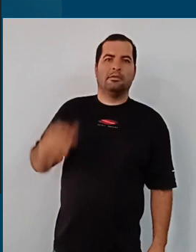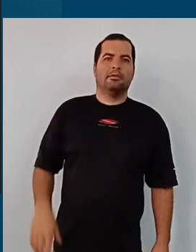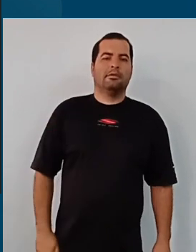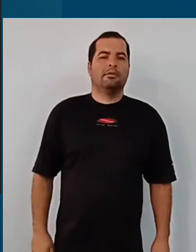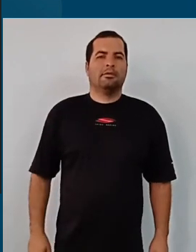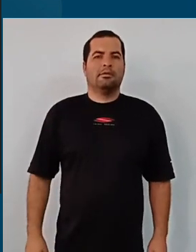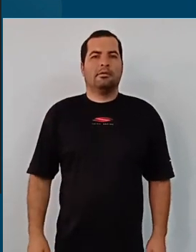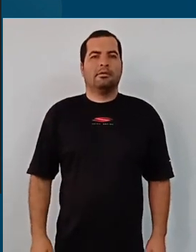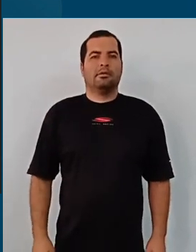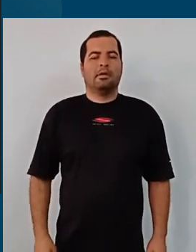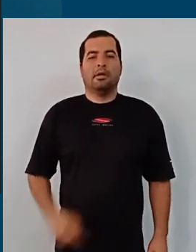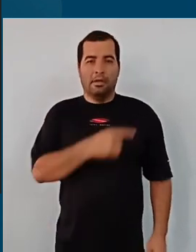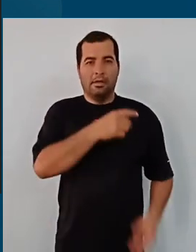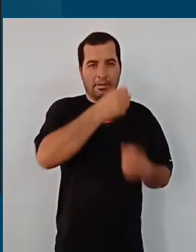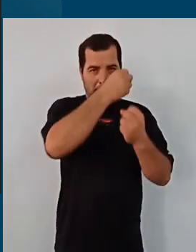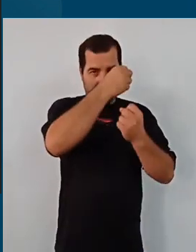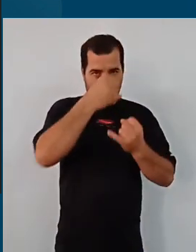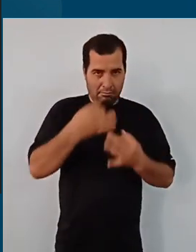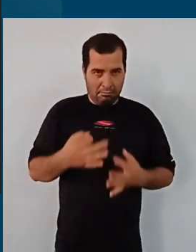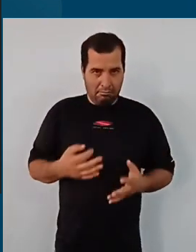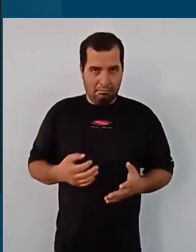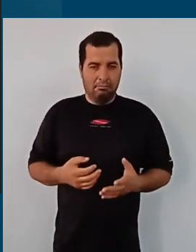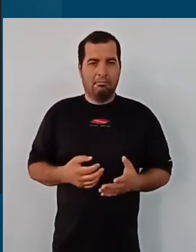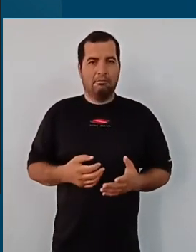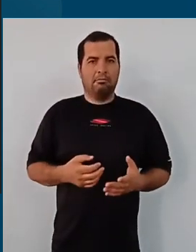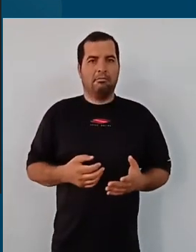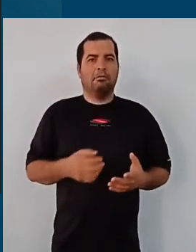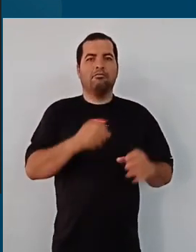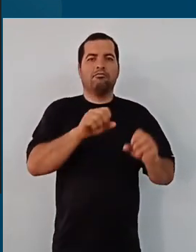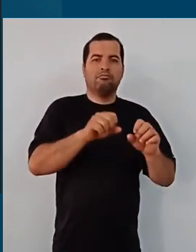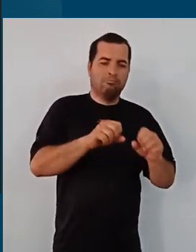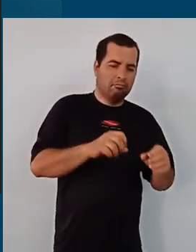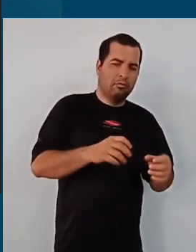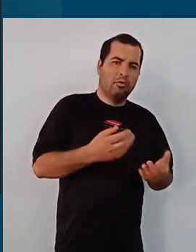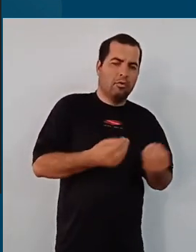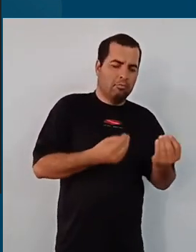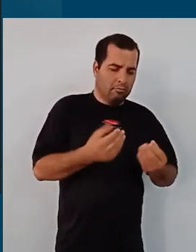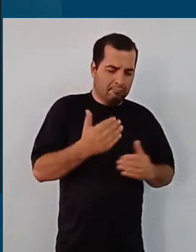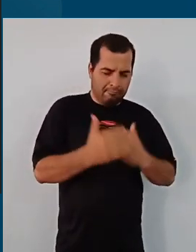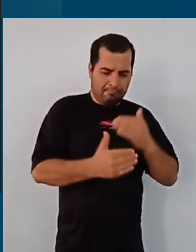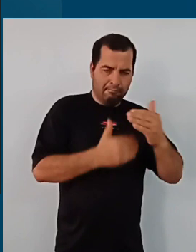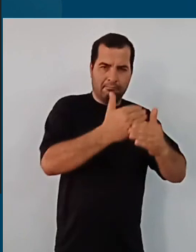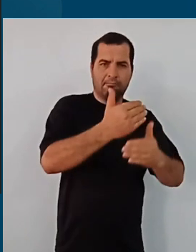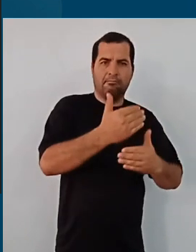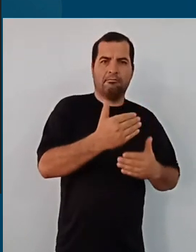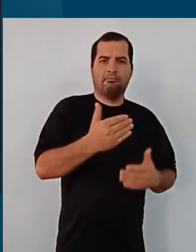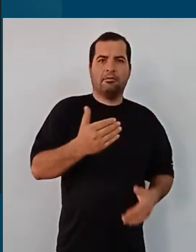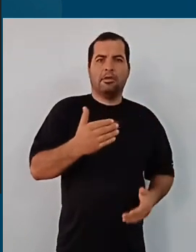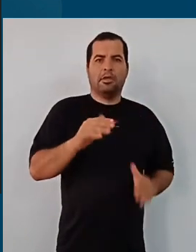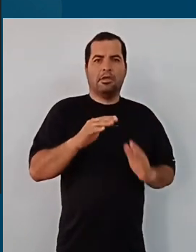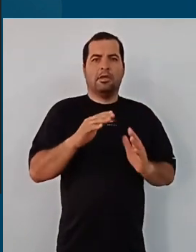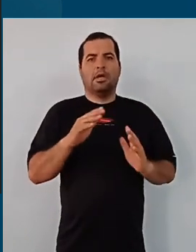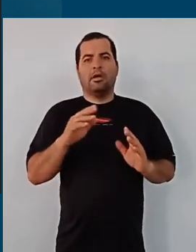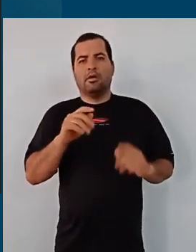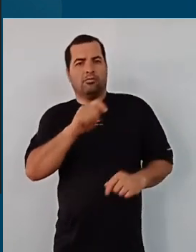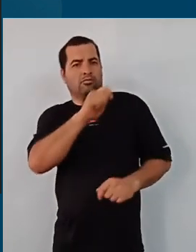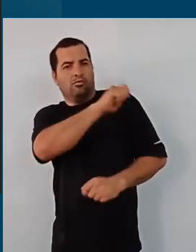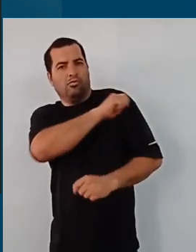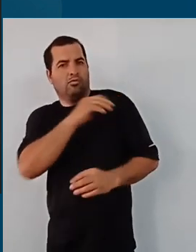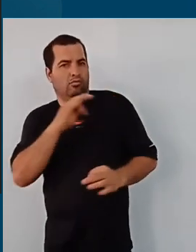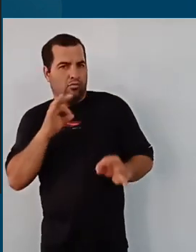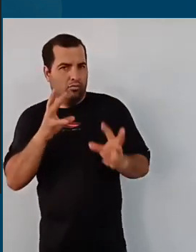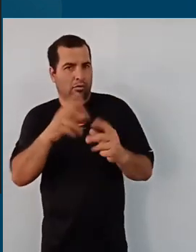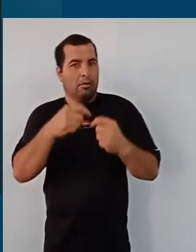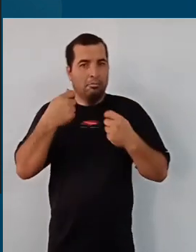gente encontra a seguinte consideração sobre a formação do estudante. A formação do estudante deve ter como alvo principal